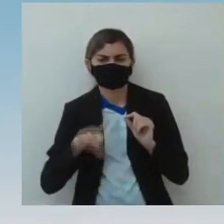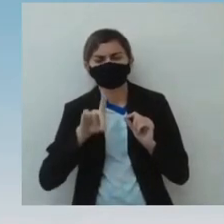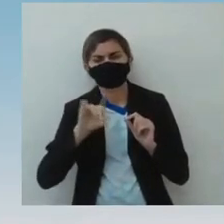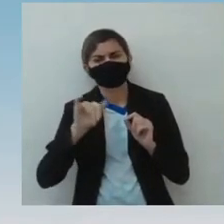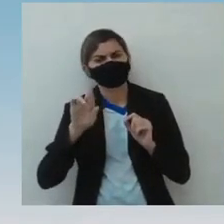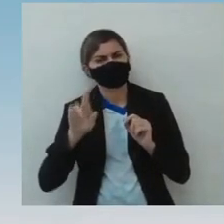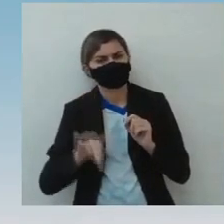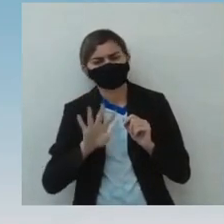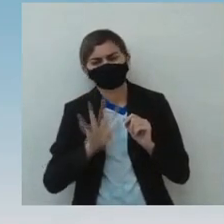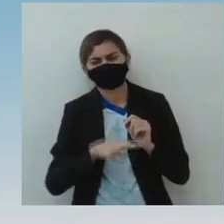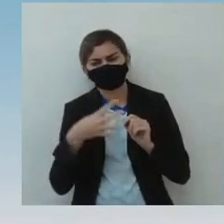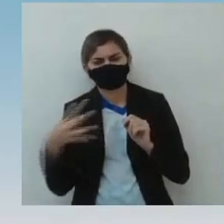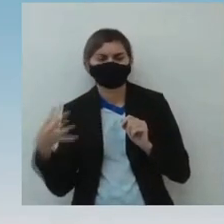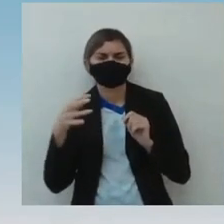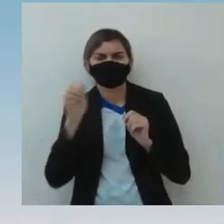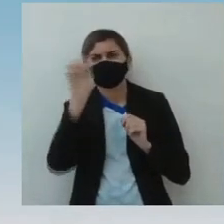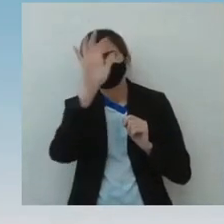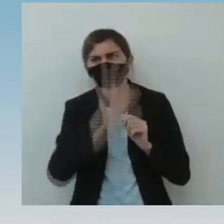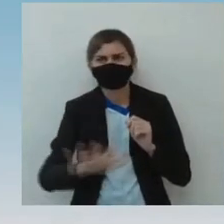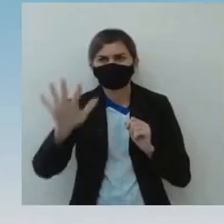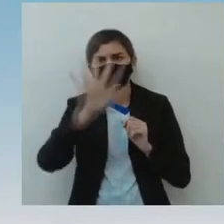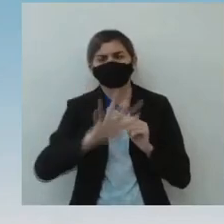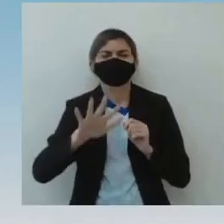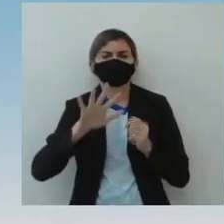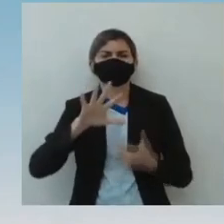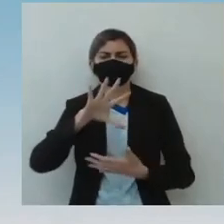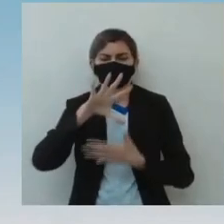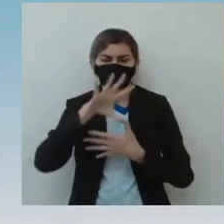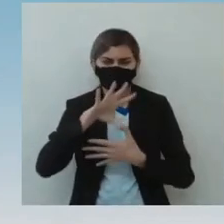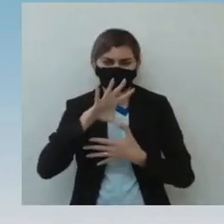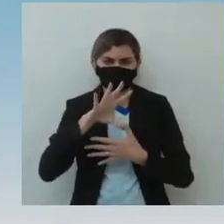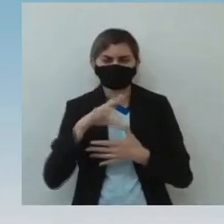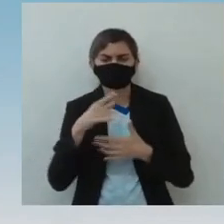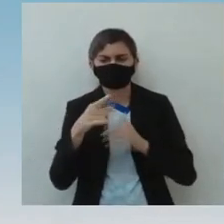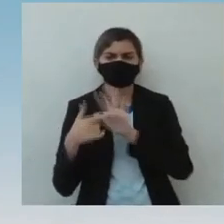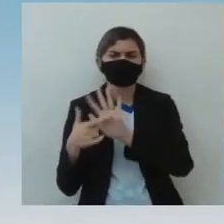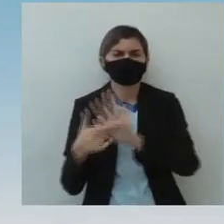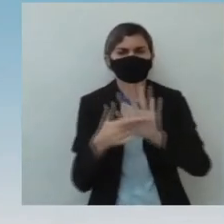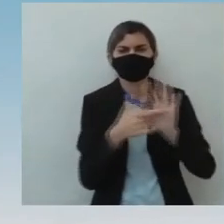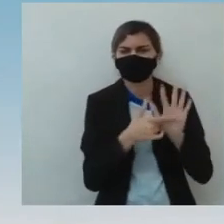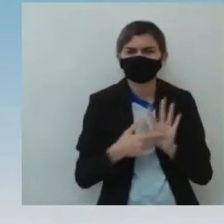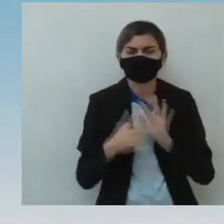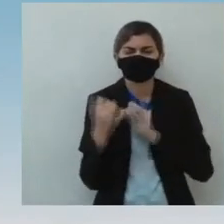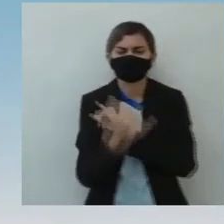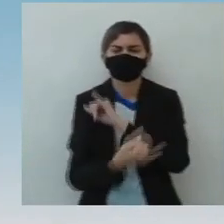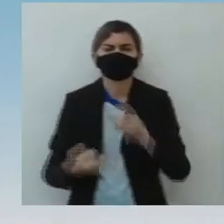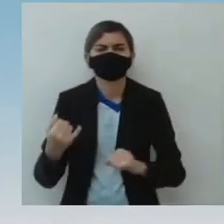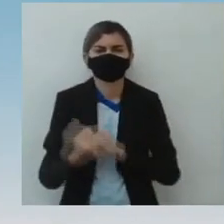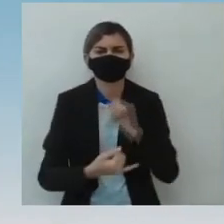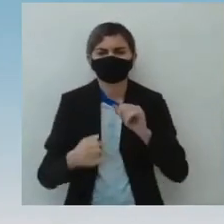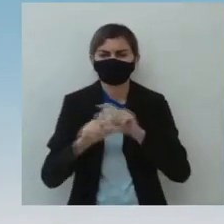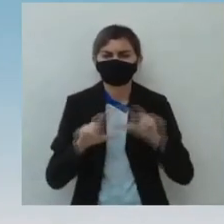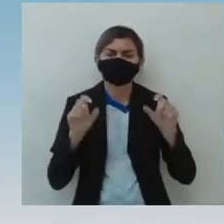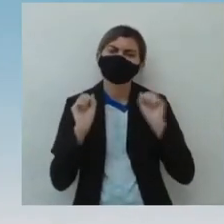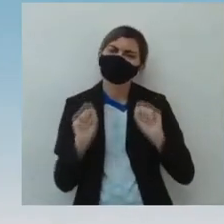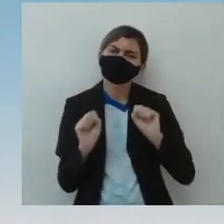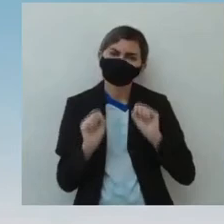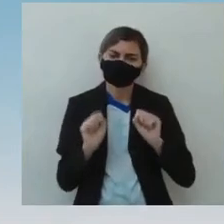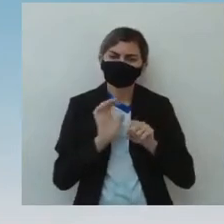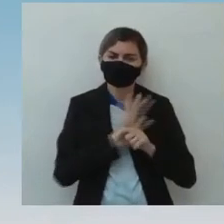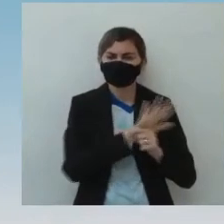mais tabelas imagens e mapas eles apresentam uma informação Em um formato que